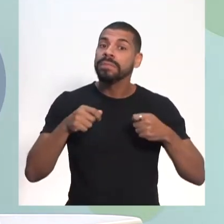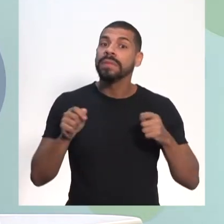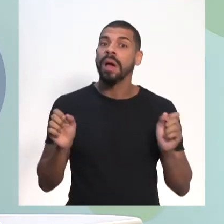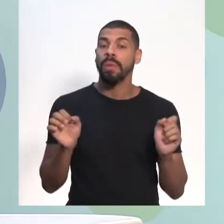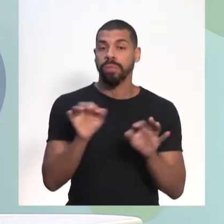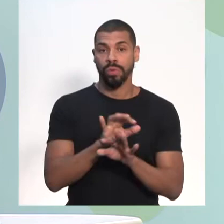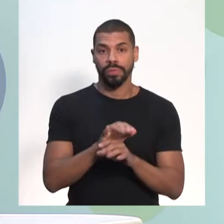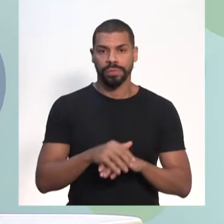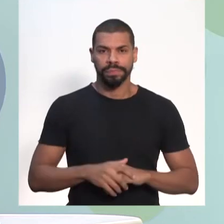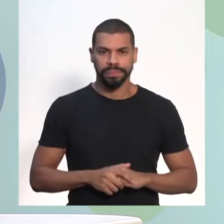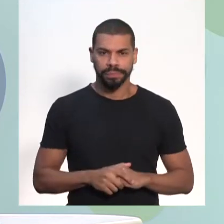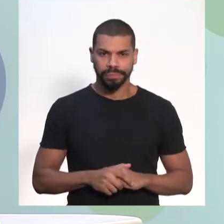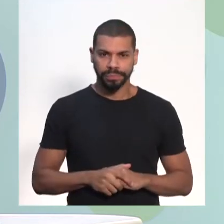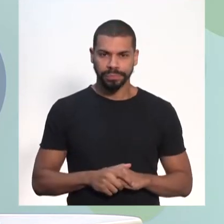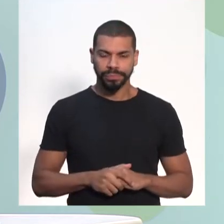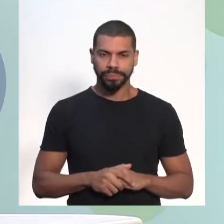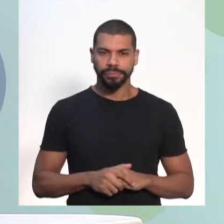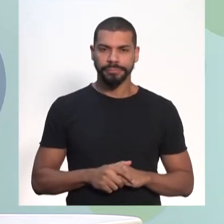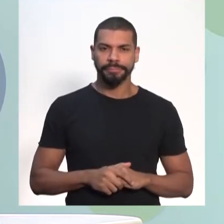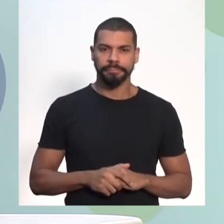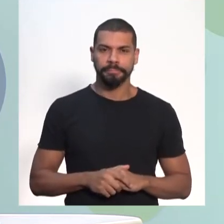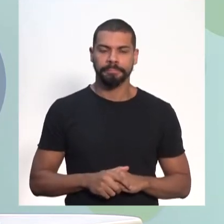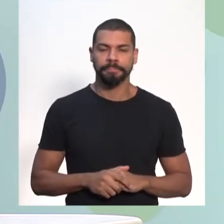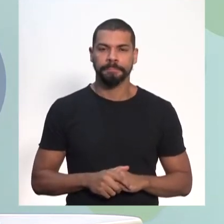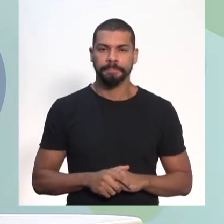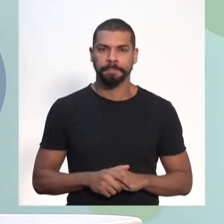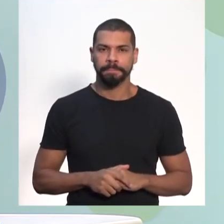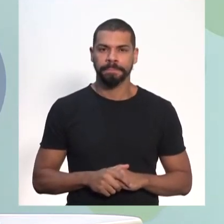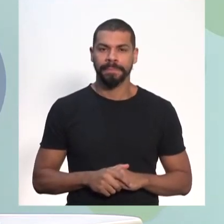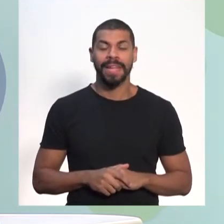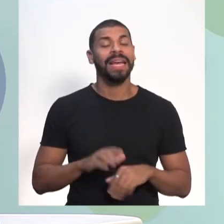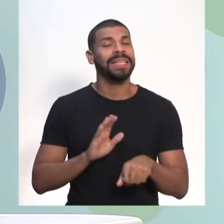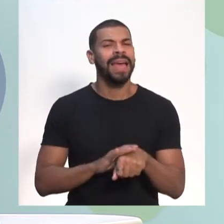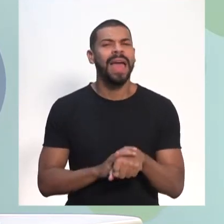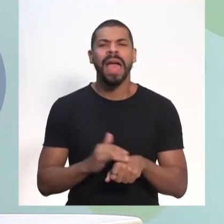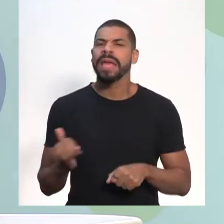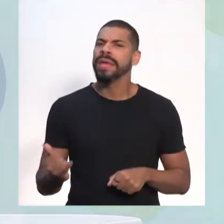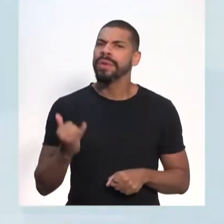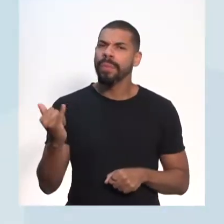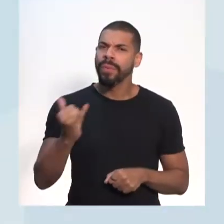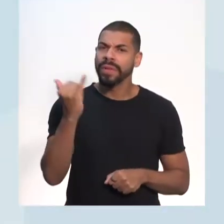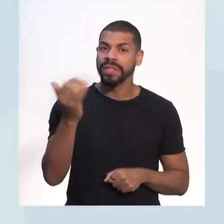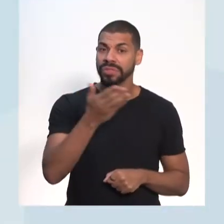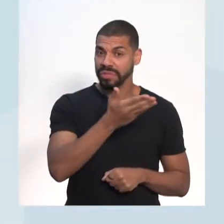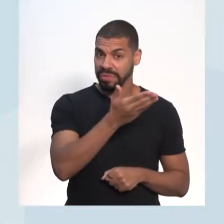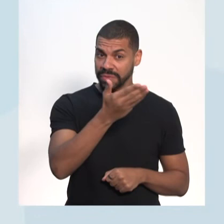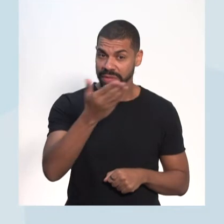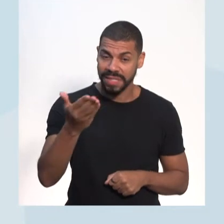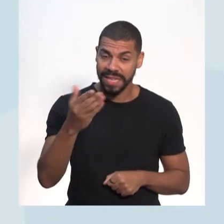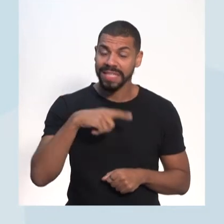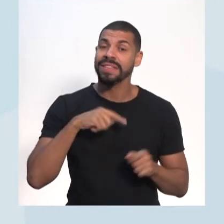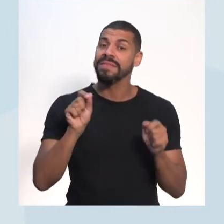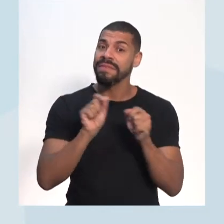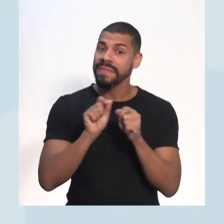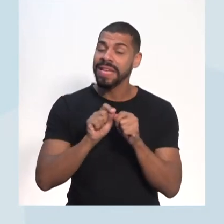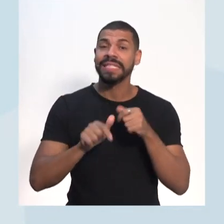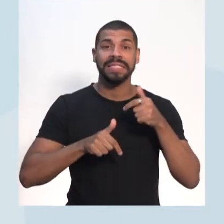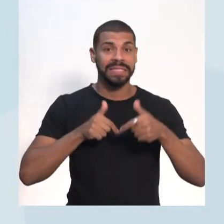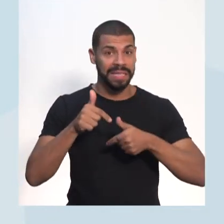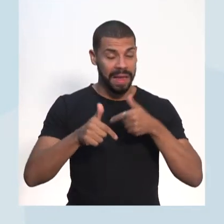onde se encontra a avaliação, tá bom? Então, é muito importante que vocês concluam esse